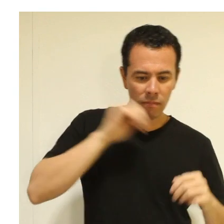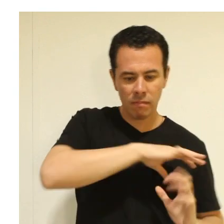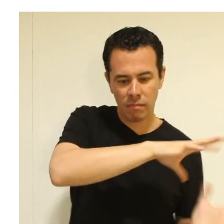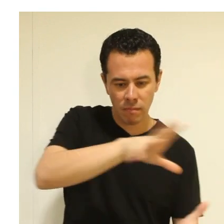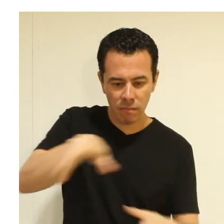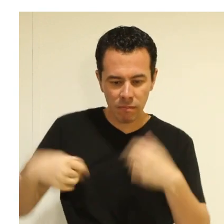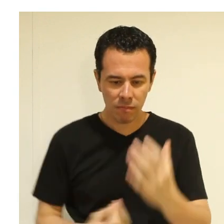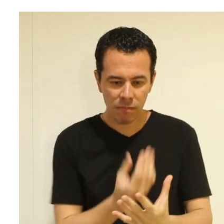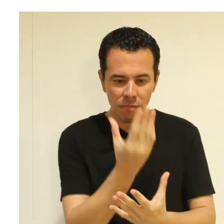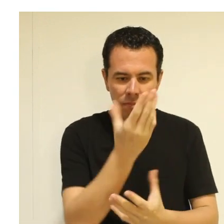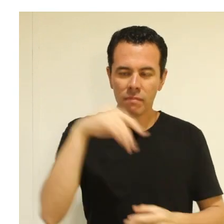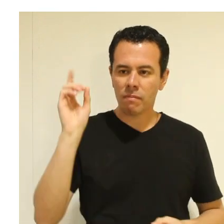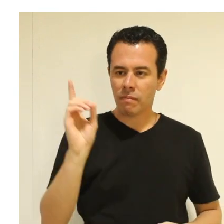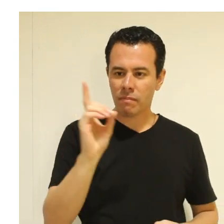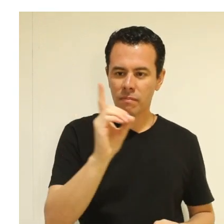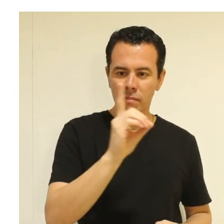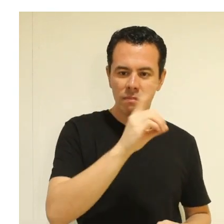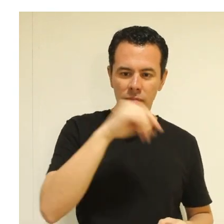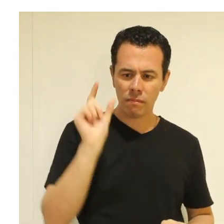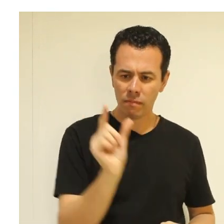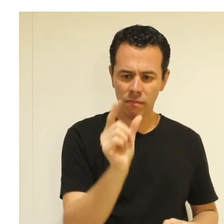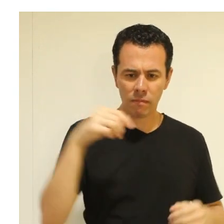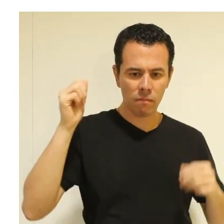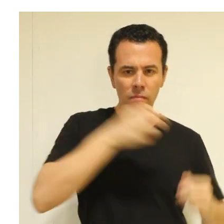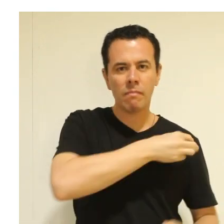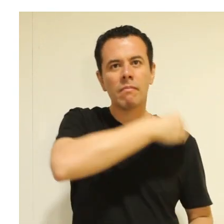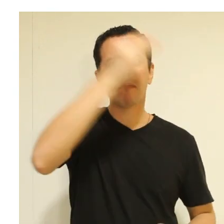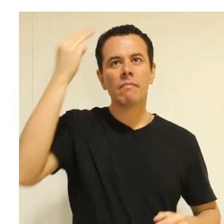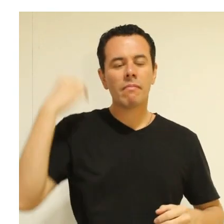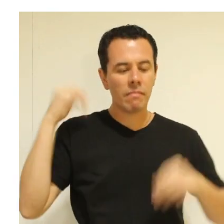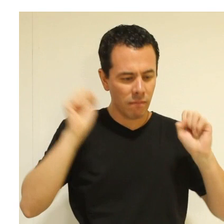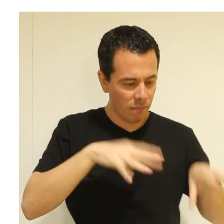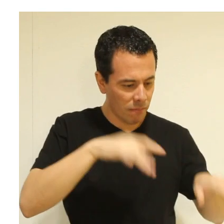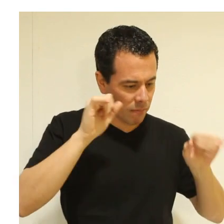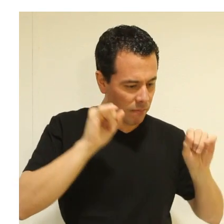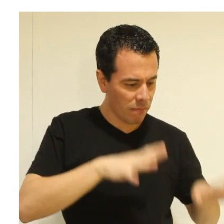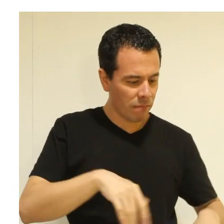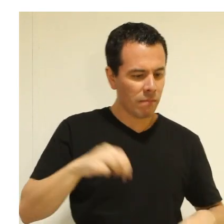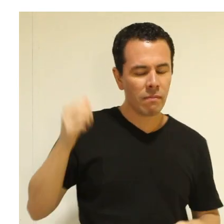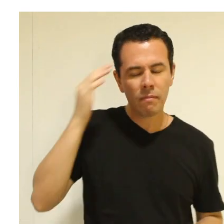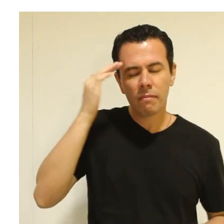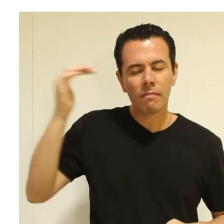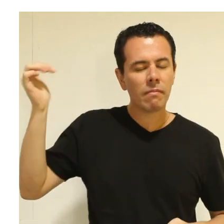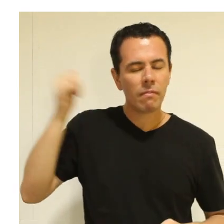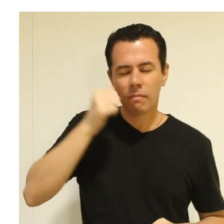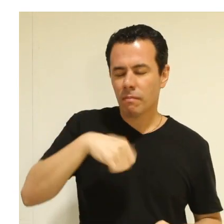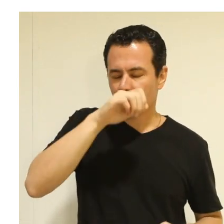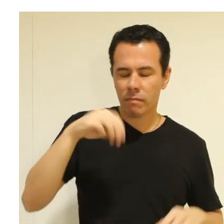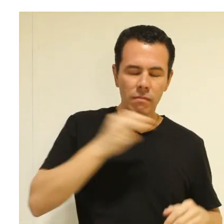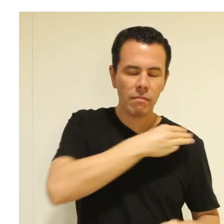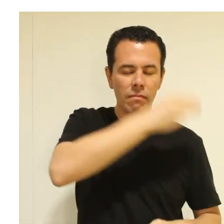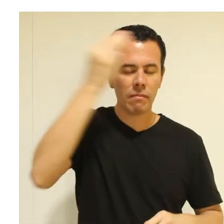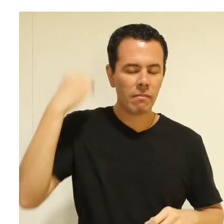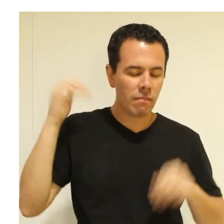a terra criou, um traço de Deus Maria deixou, um sonho de mãe